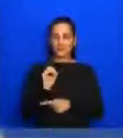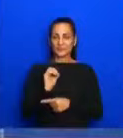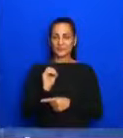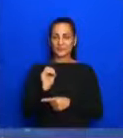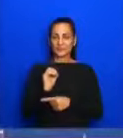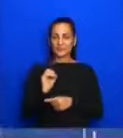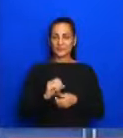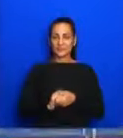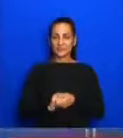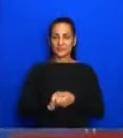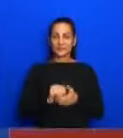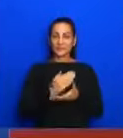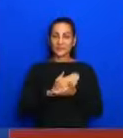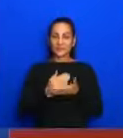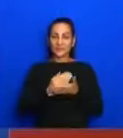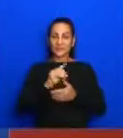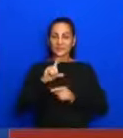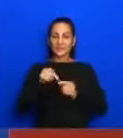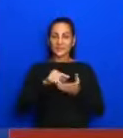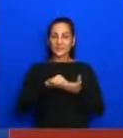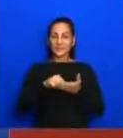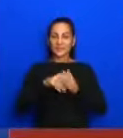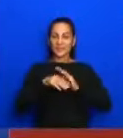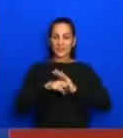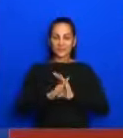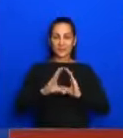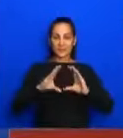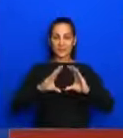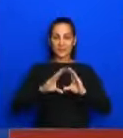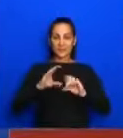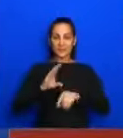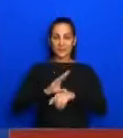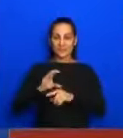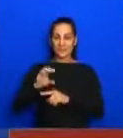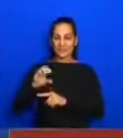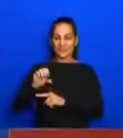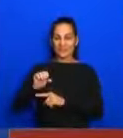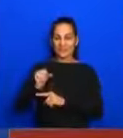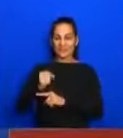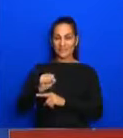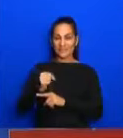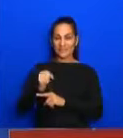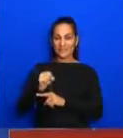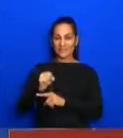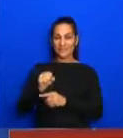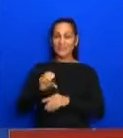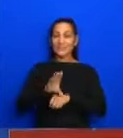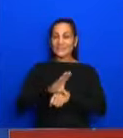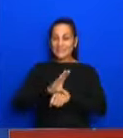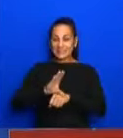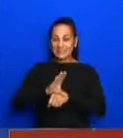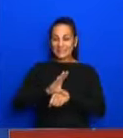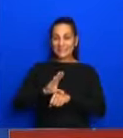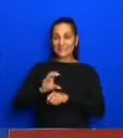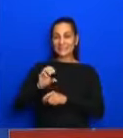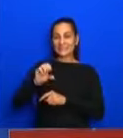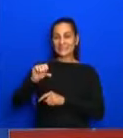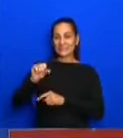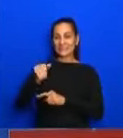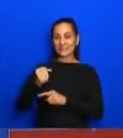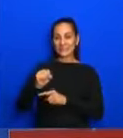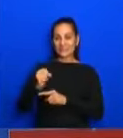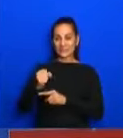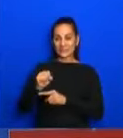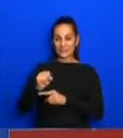a 00. Está começando o sorteio da Lotomania. Bola cinza 98. Cinza